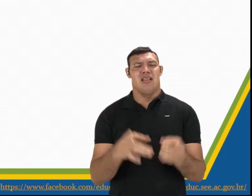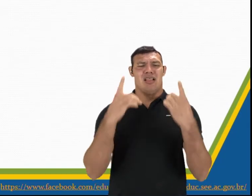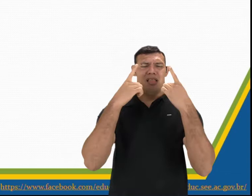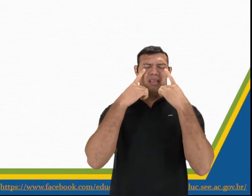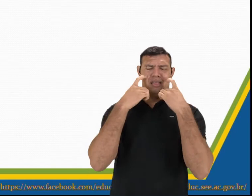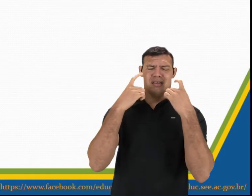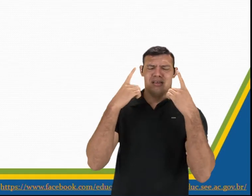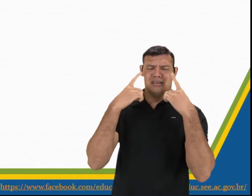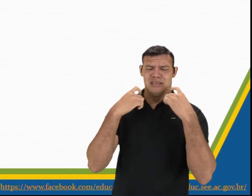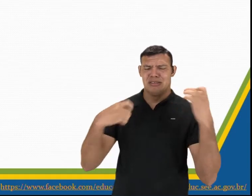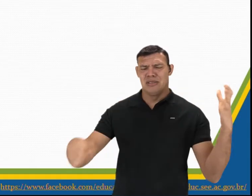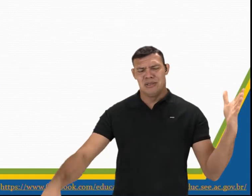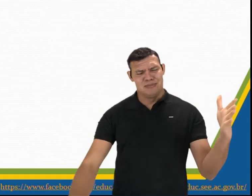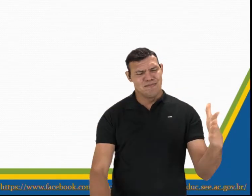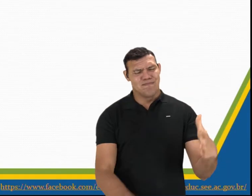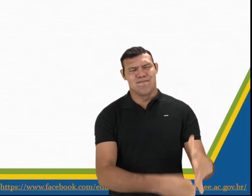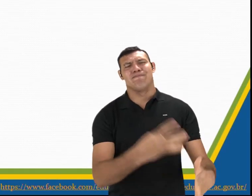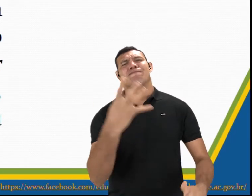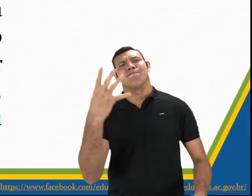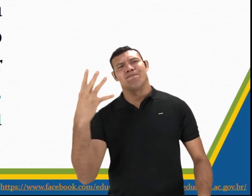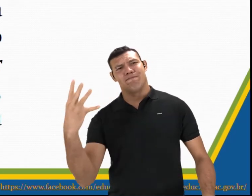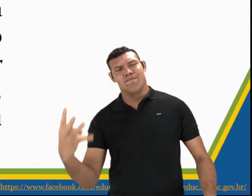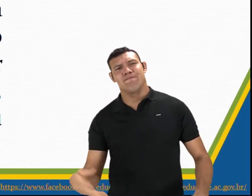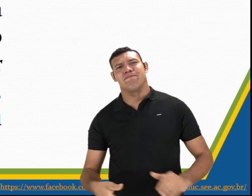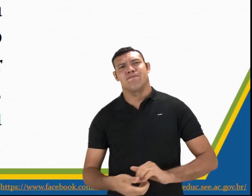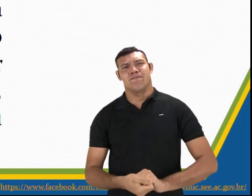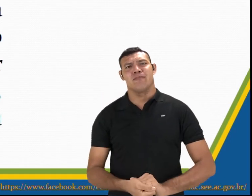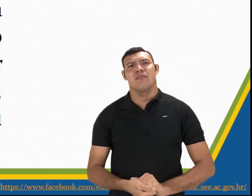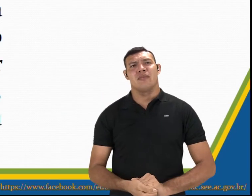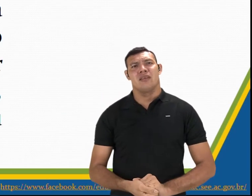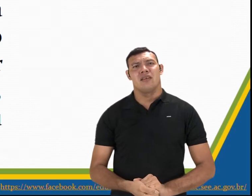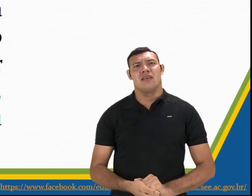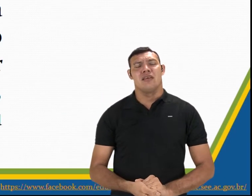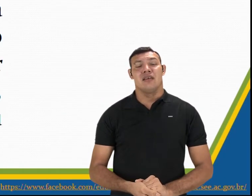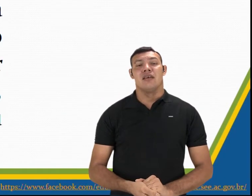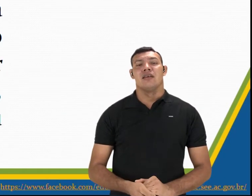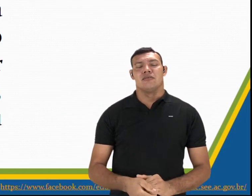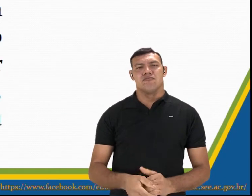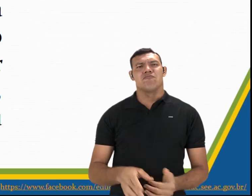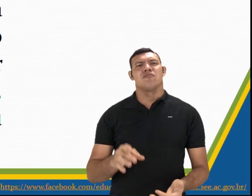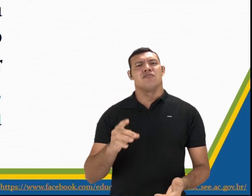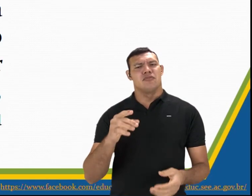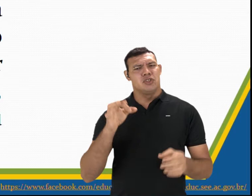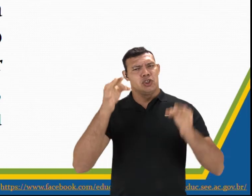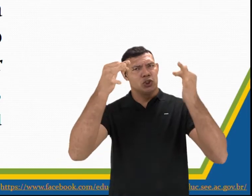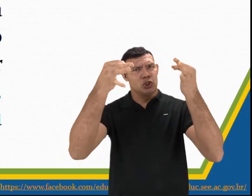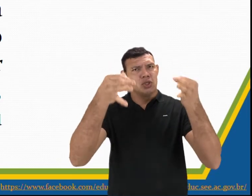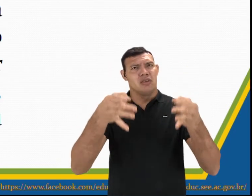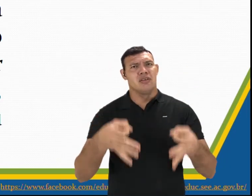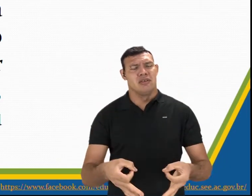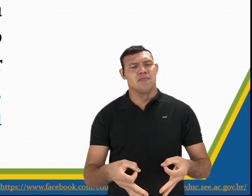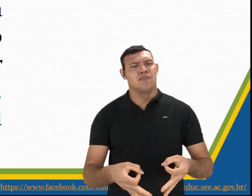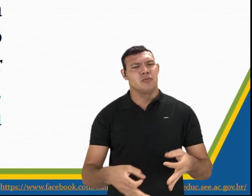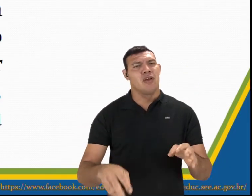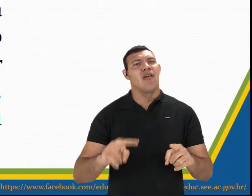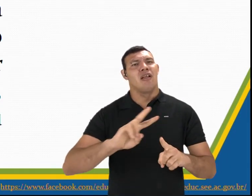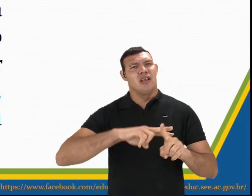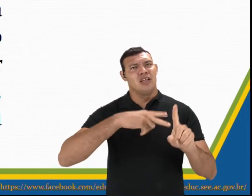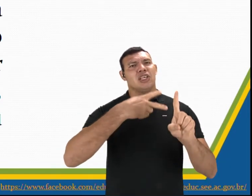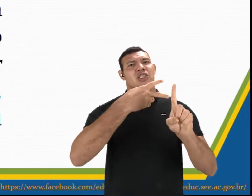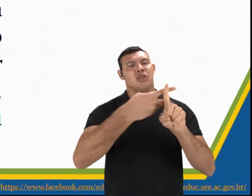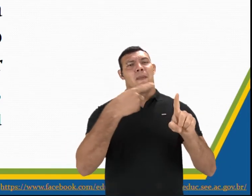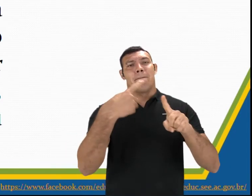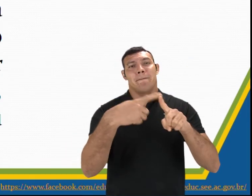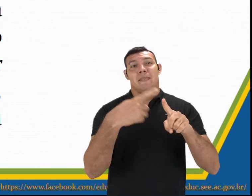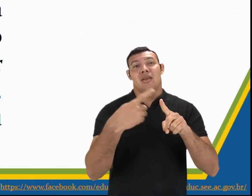chorei, relembrou a dona da casa. Ela afirmou que o motivo é duplo para celebrar: a